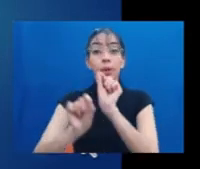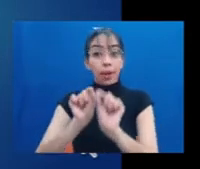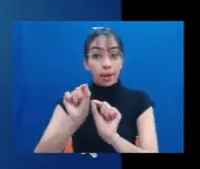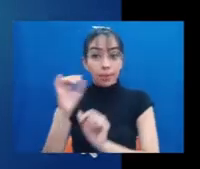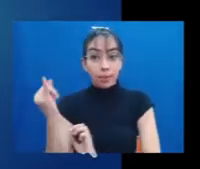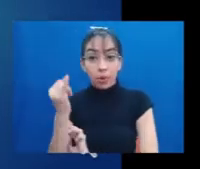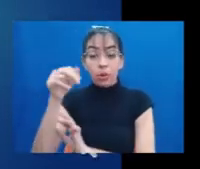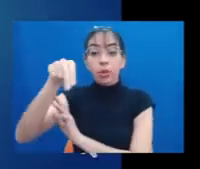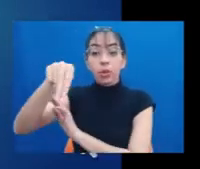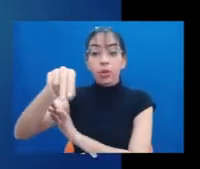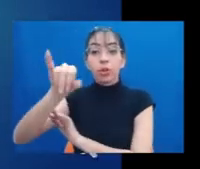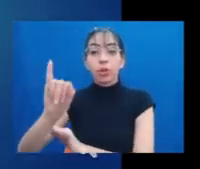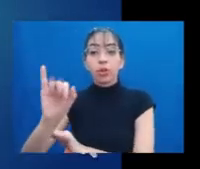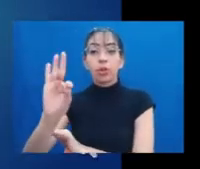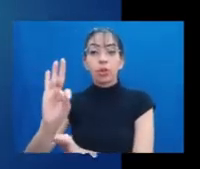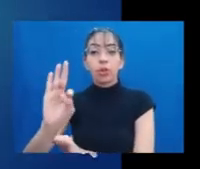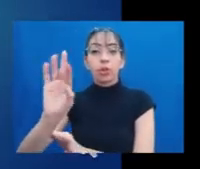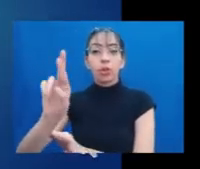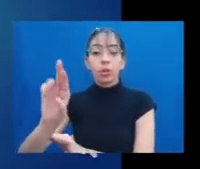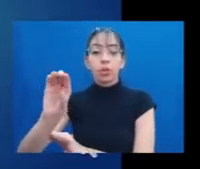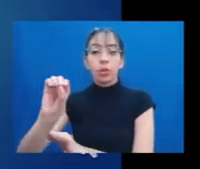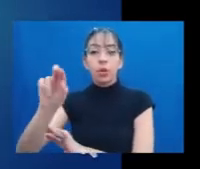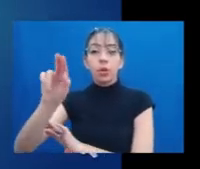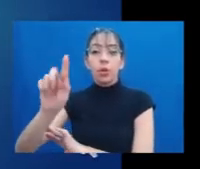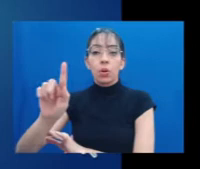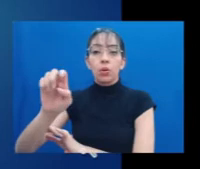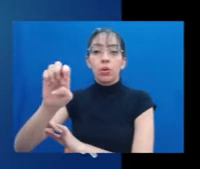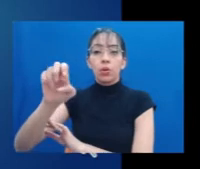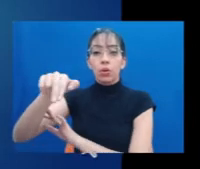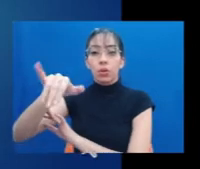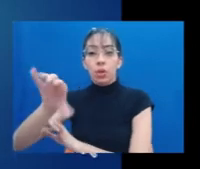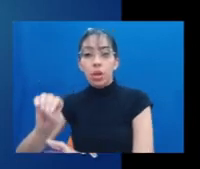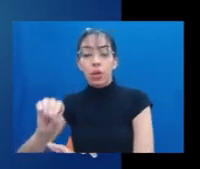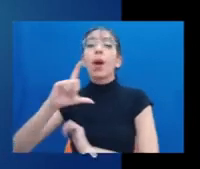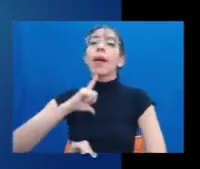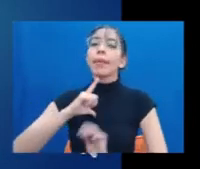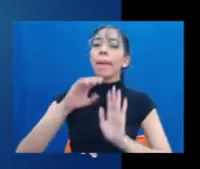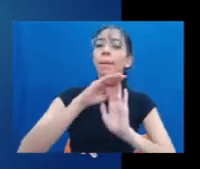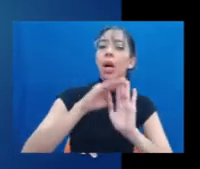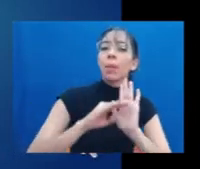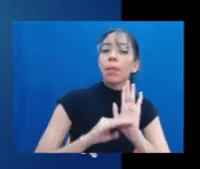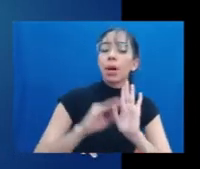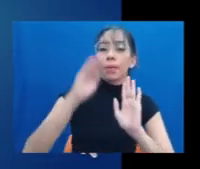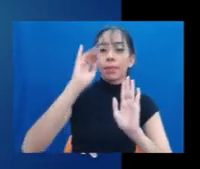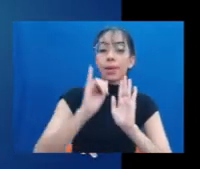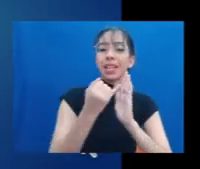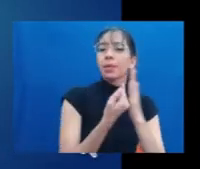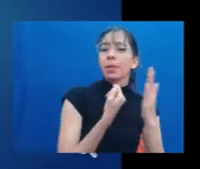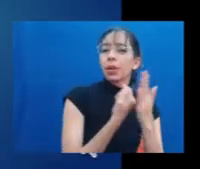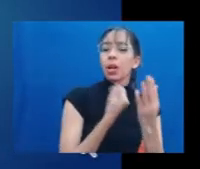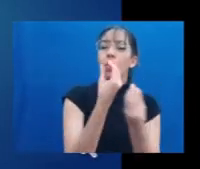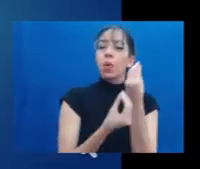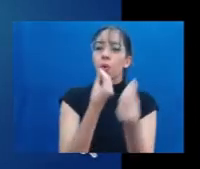produto amplamente utilizado em laboratório. Existem inúmeros protocolos que utilizam nitrogênio líquido, desde a extração de DNA